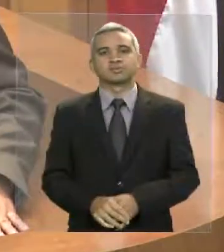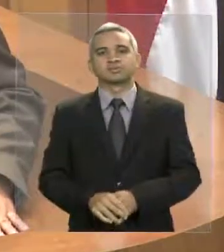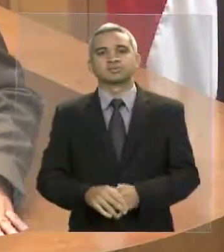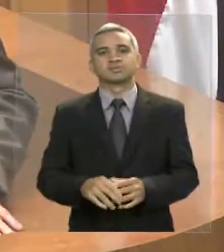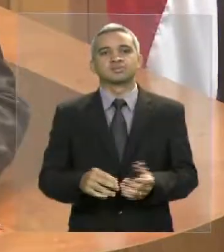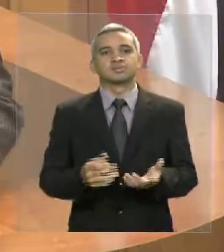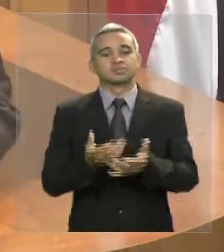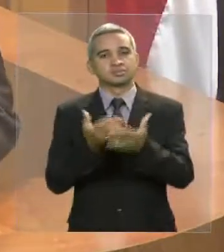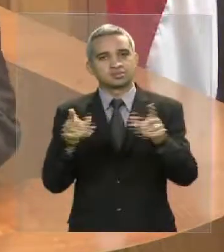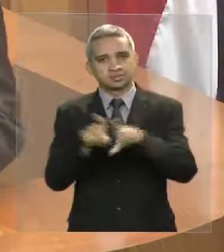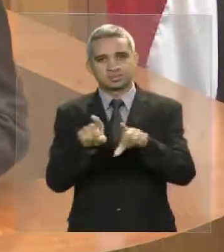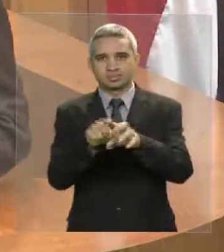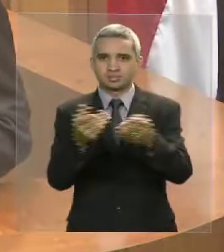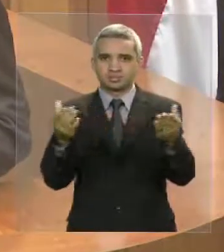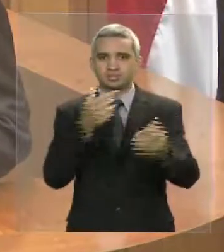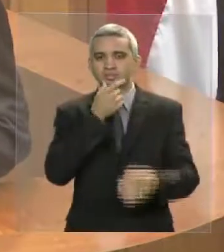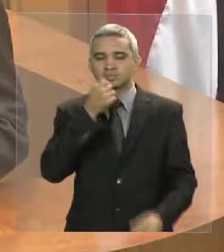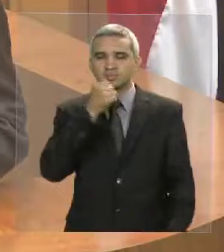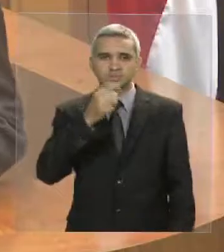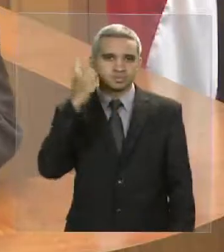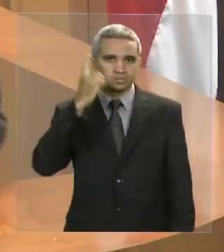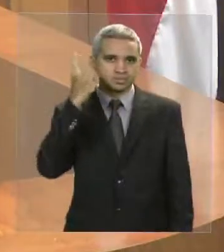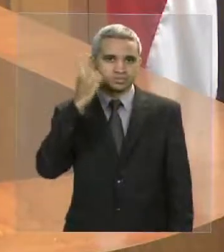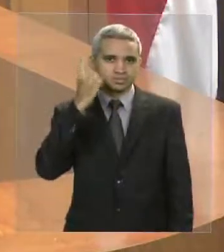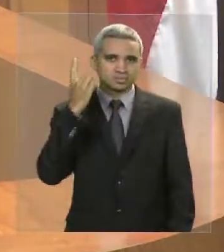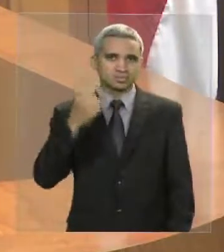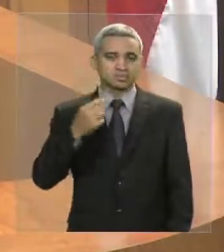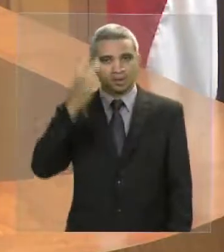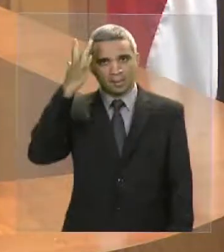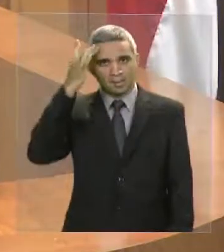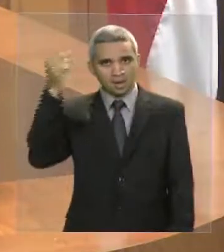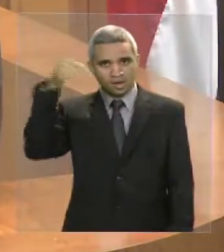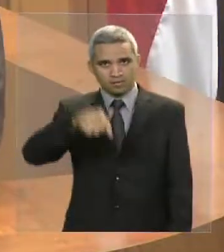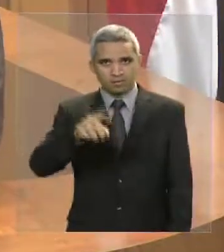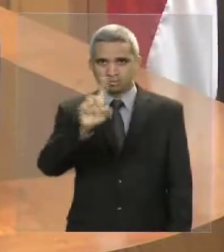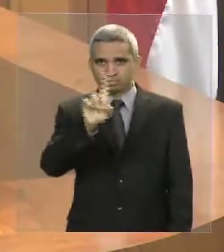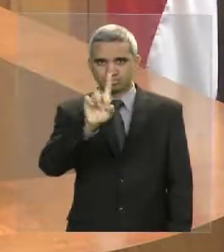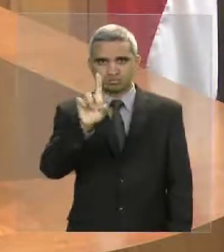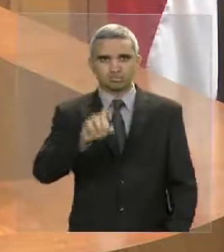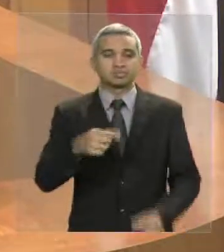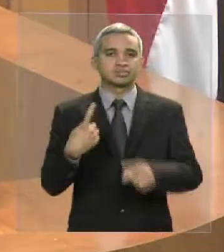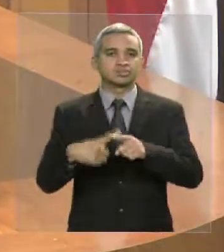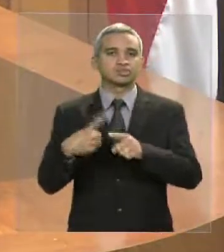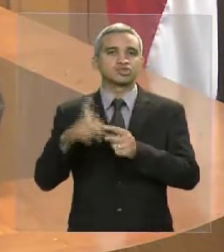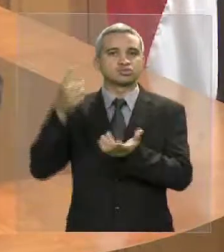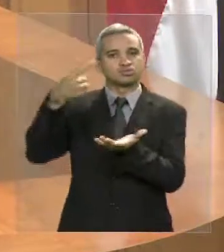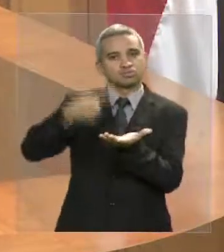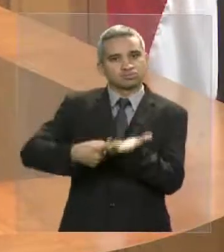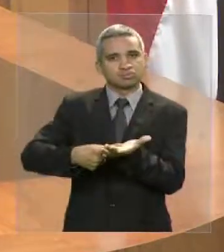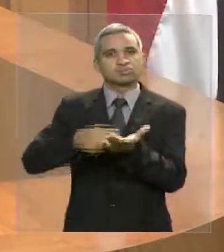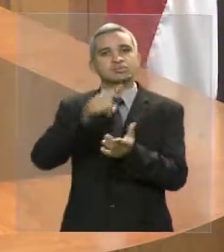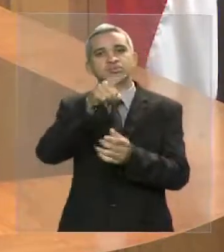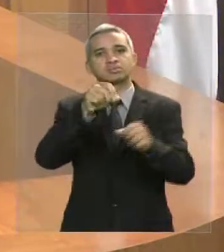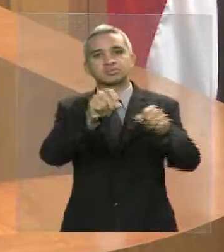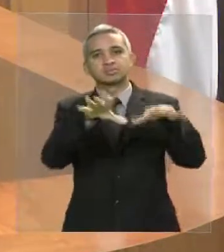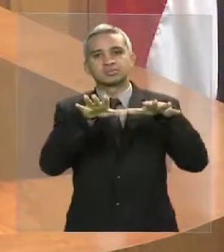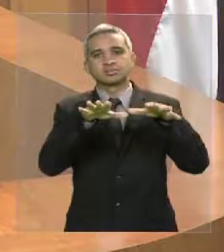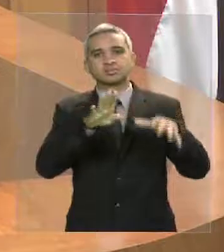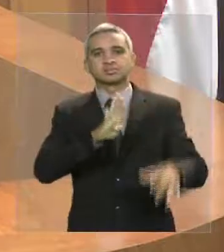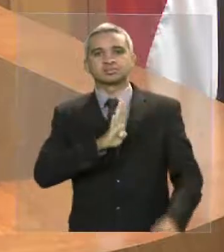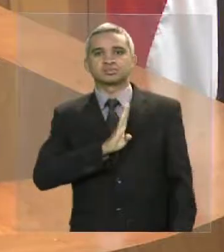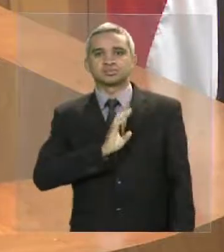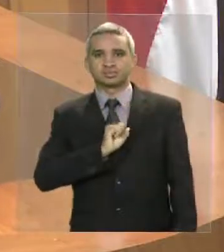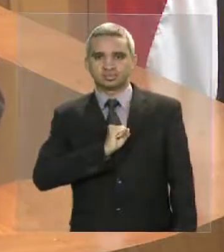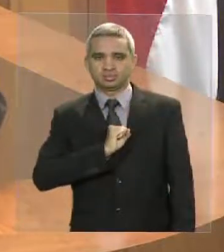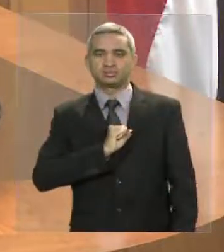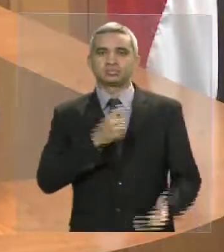junto conosco. Amanhã não poderei vir, senhor presidente, por conta da audiência pública que teremos em Balsas. A Comissão de Segurança,